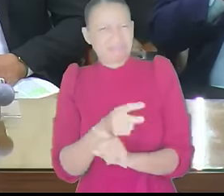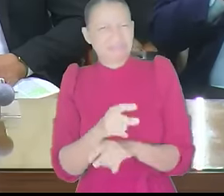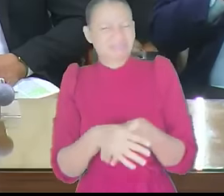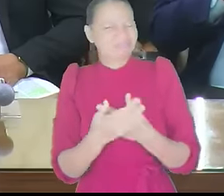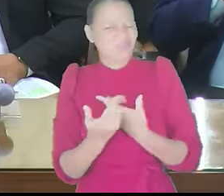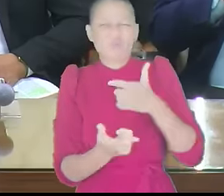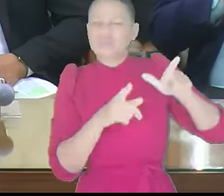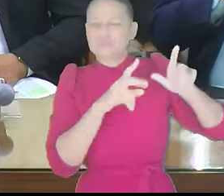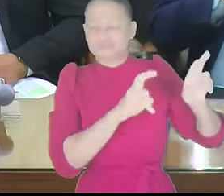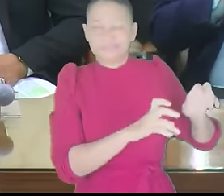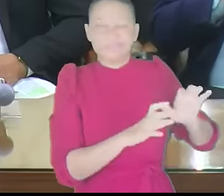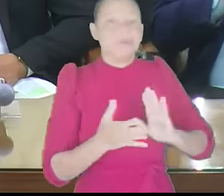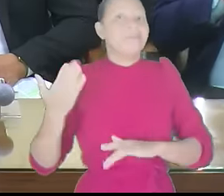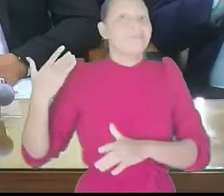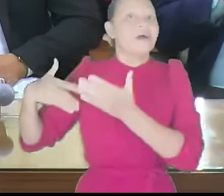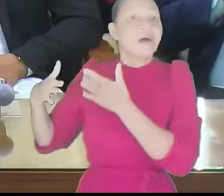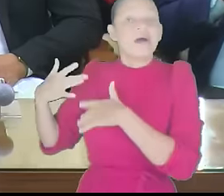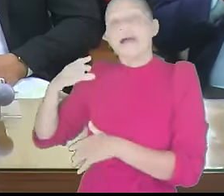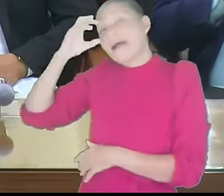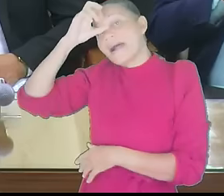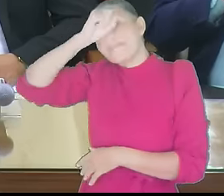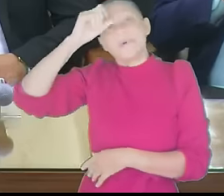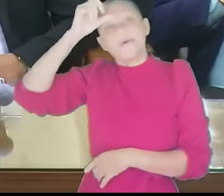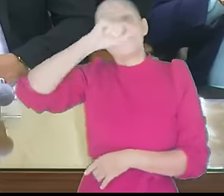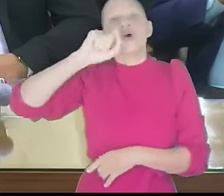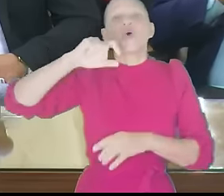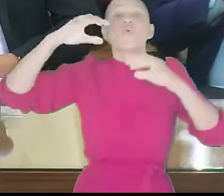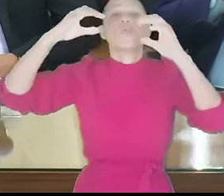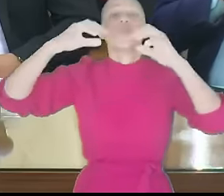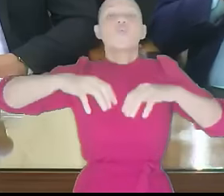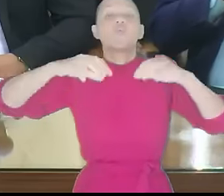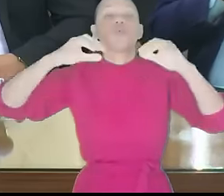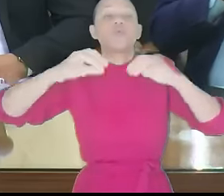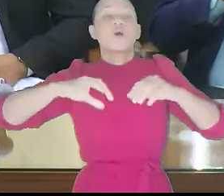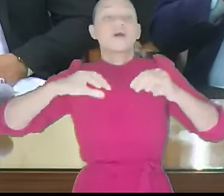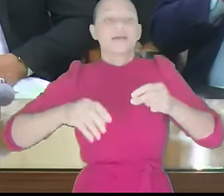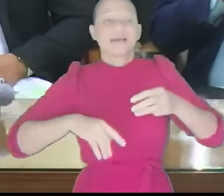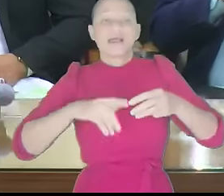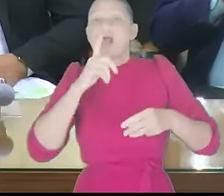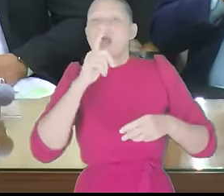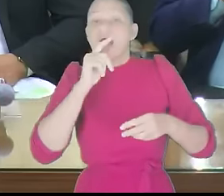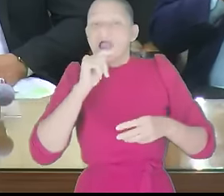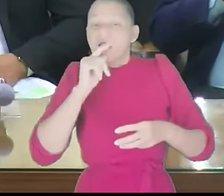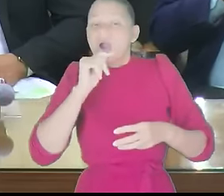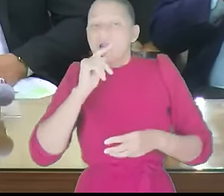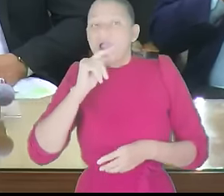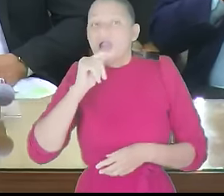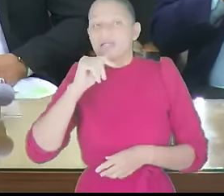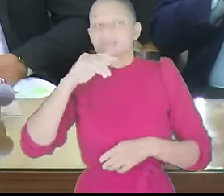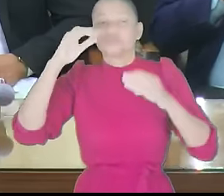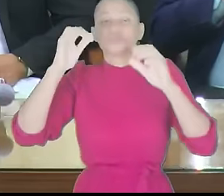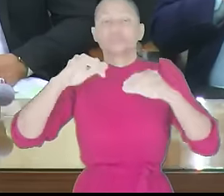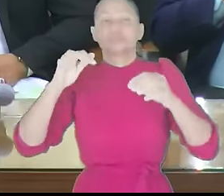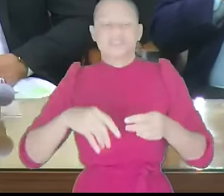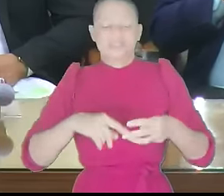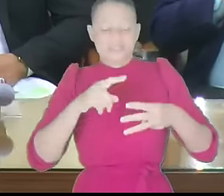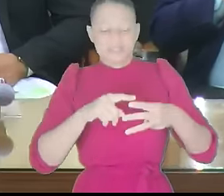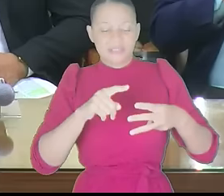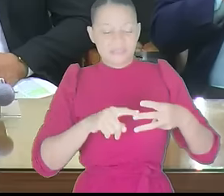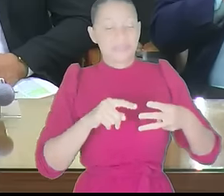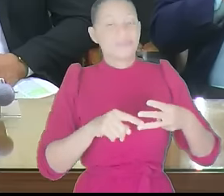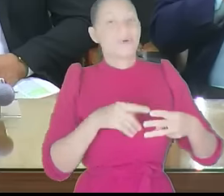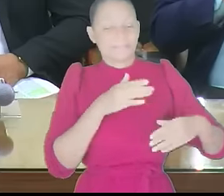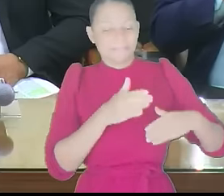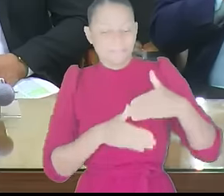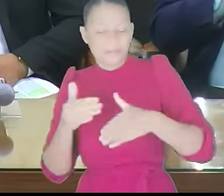havia, a gente criança aprendeu que a chuva, ela tem três, a água que cai, a chuva tem três processos. Primeiro,